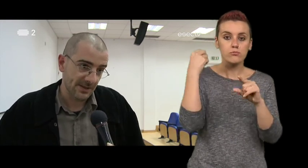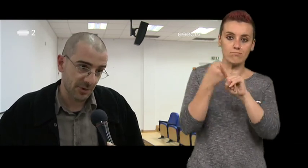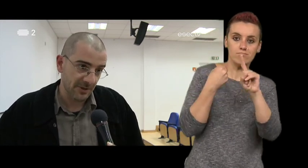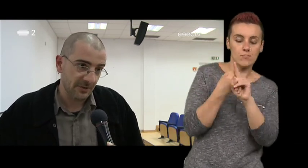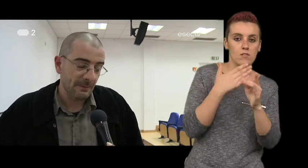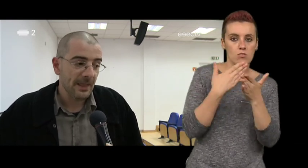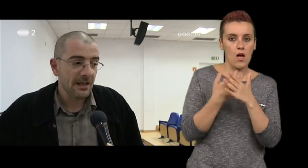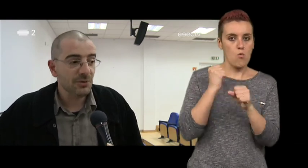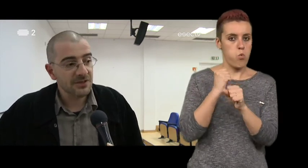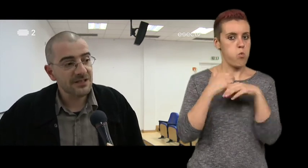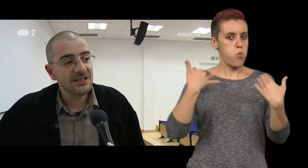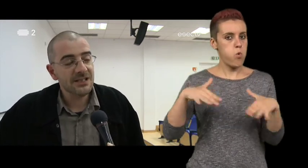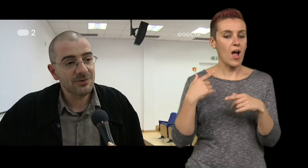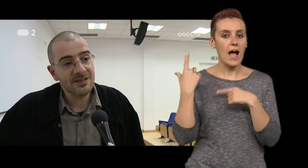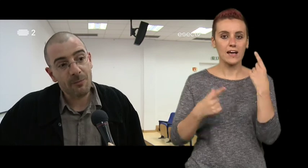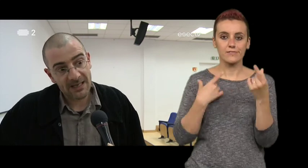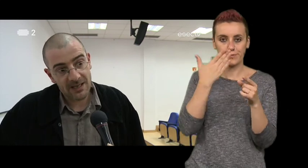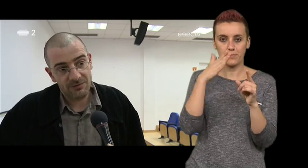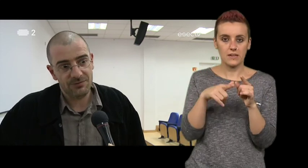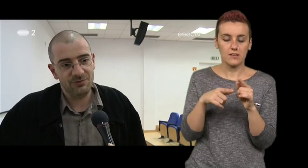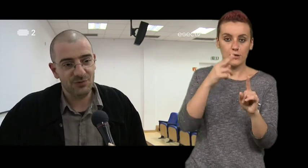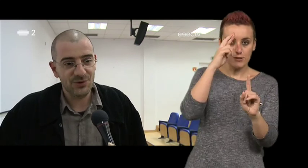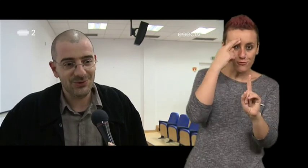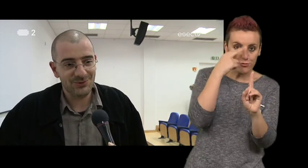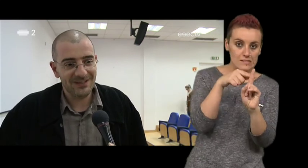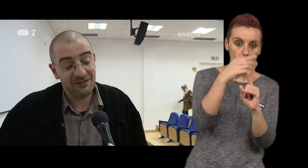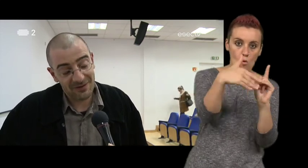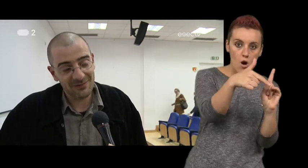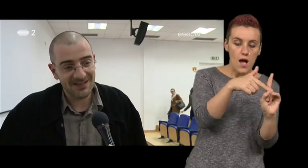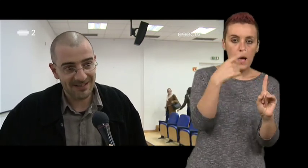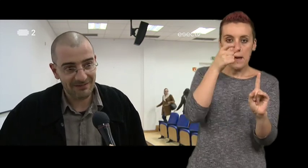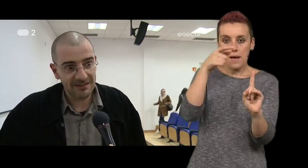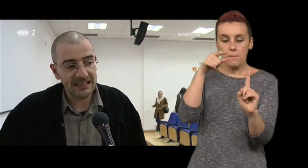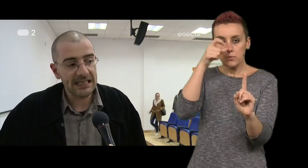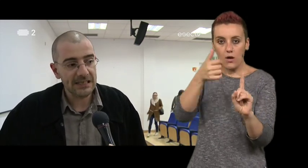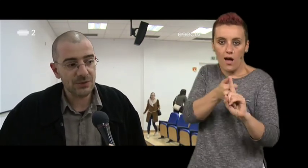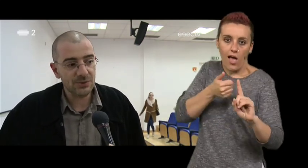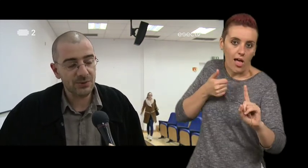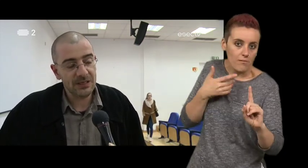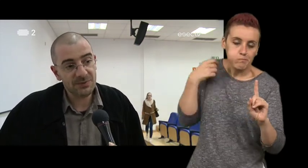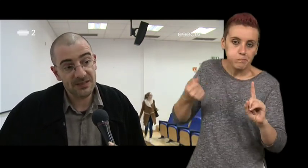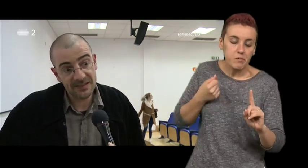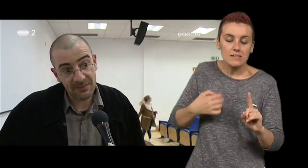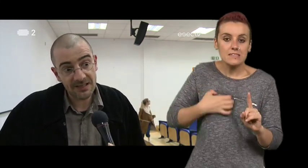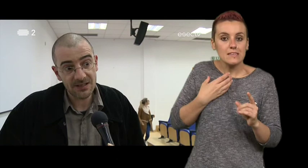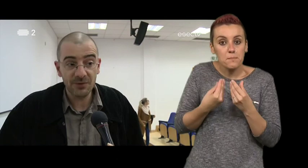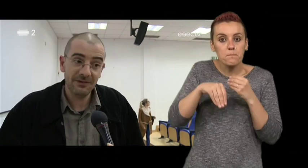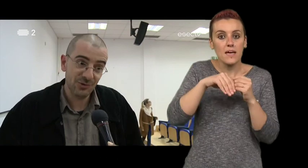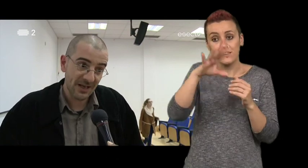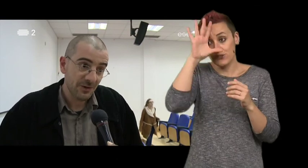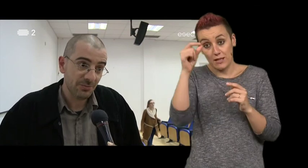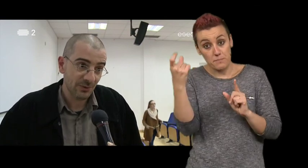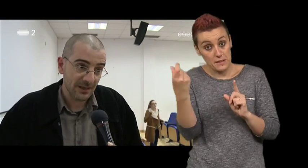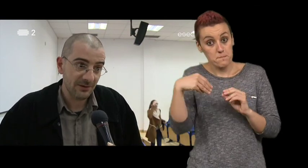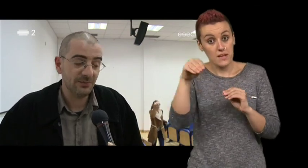muito a esse respeito, muitas vezes têm estado desacompanhados no esforço que têm feito a esse nível e que acho que é preciso fazer mais ao nível